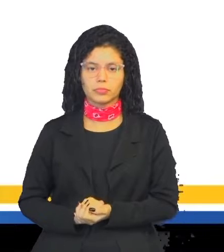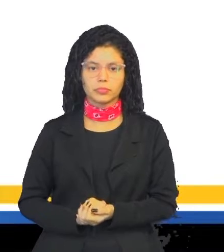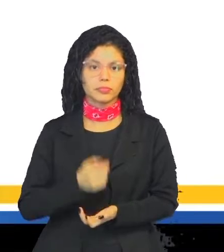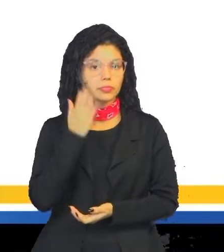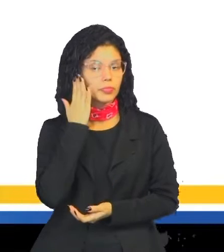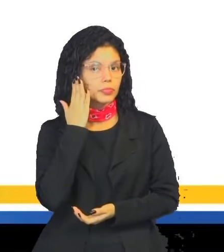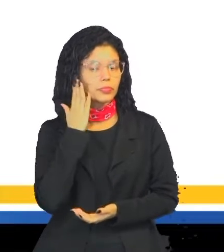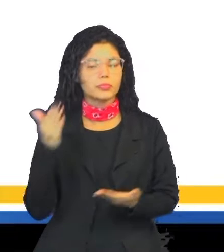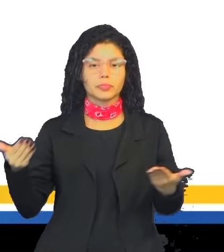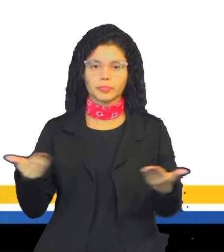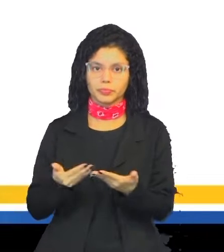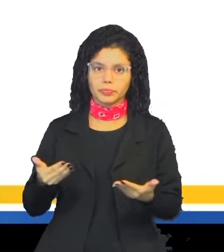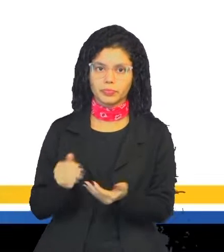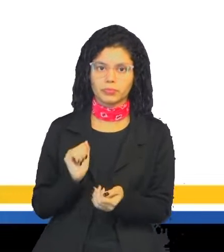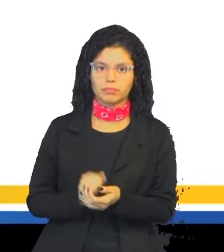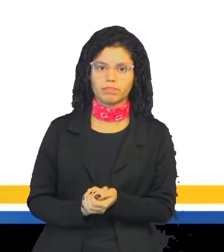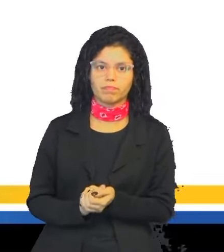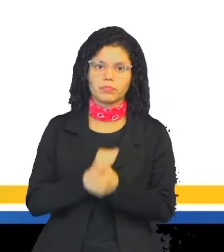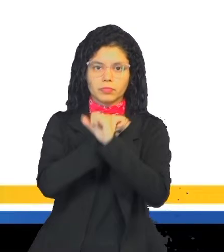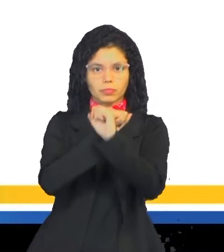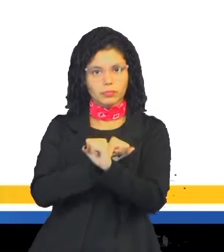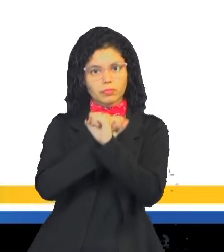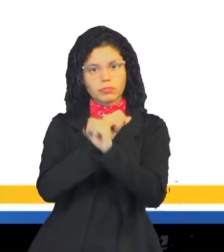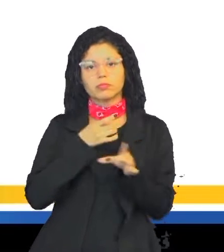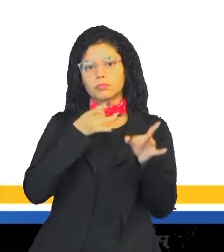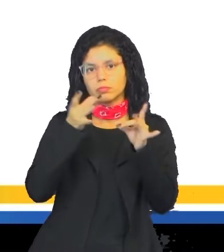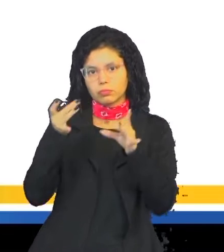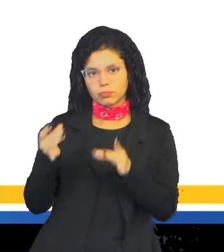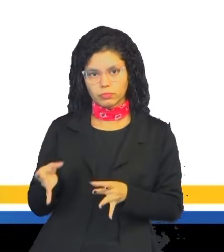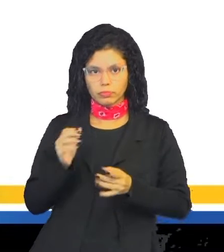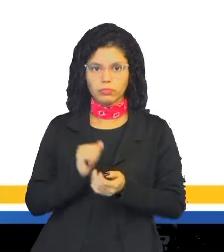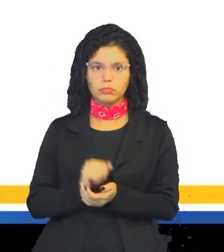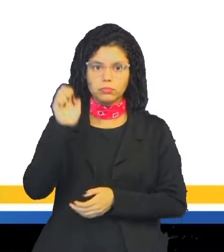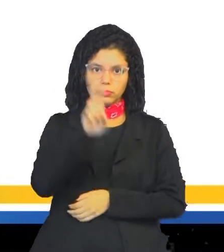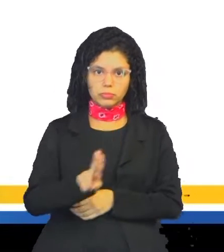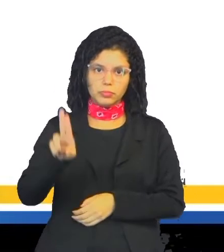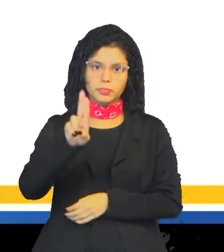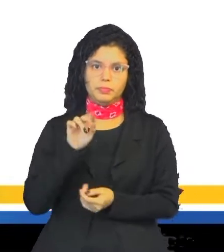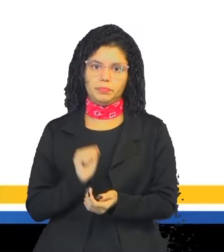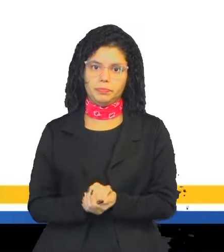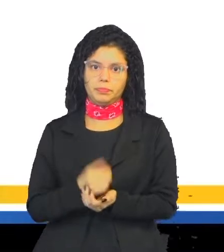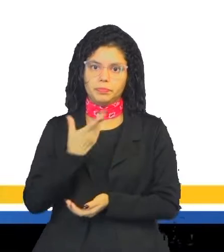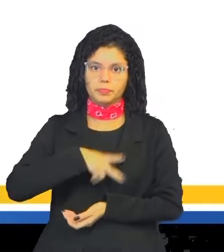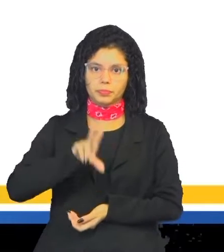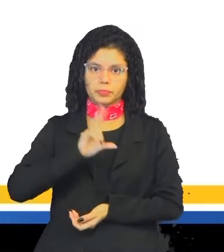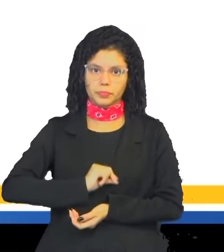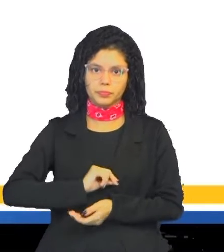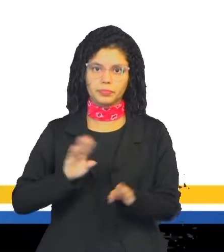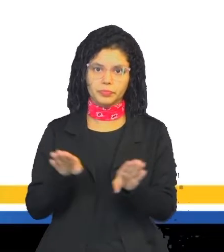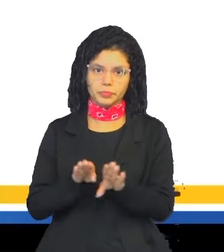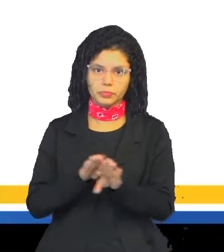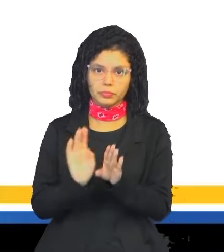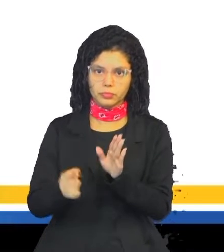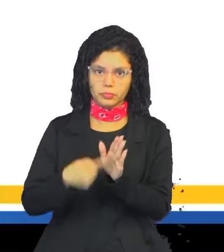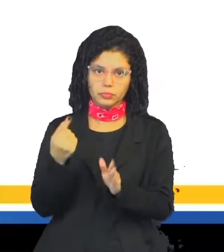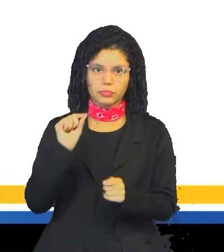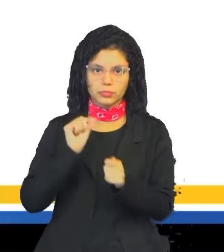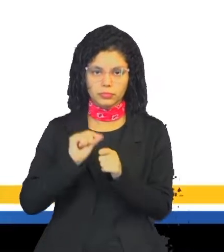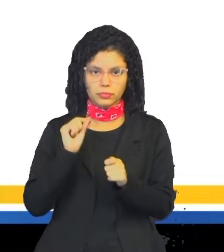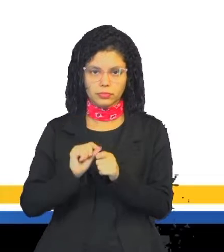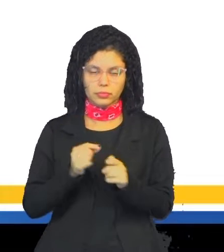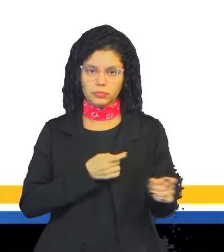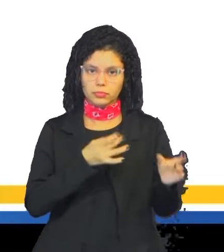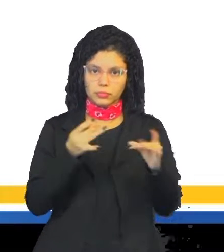Vamos entender primeiro a questão do tráfico de escravos, né? Na Europa, portugueses, foram os primeiros a realizar o comércio